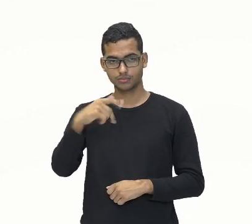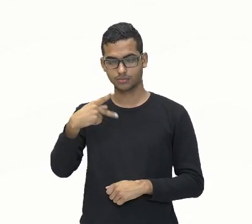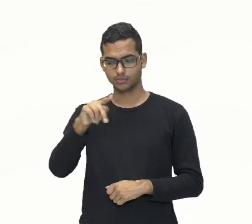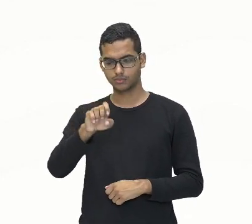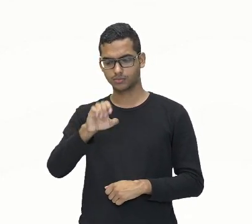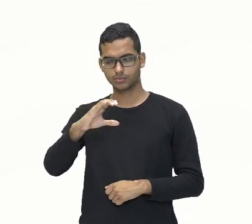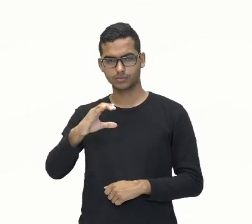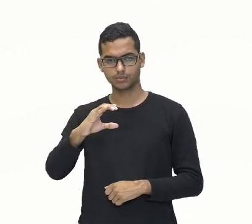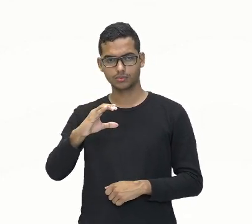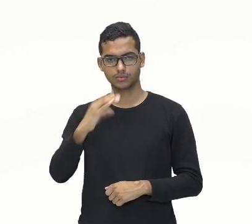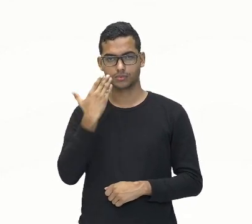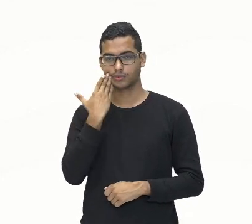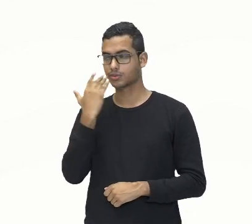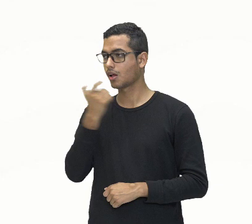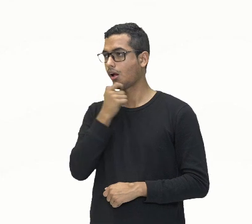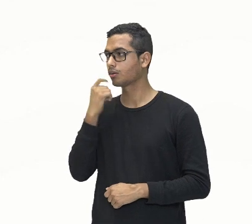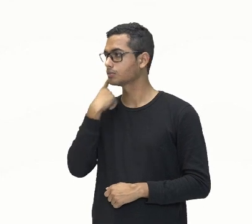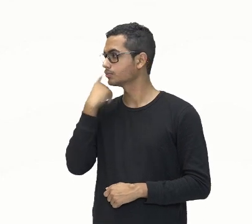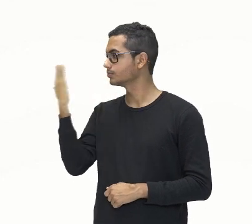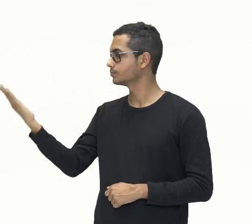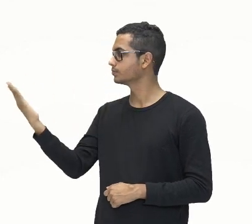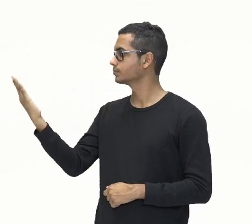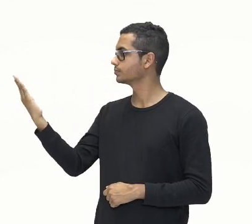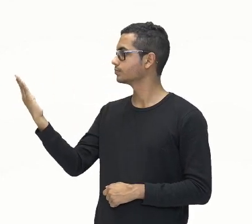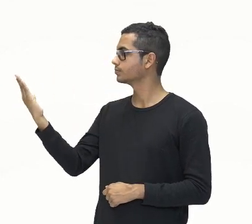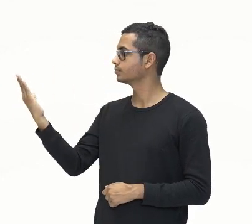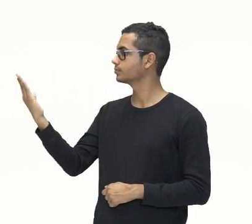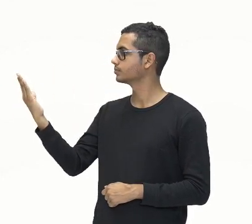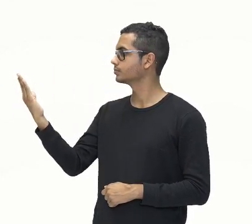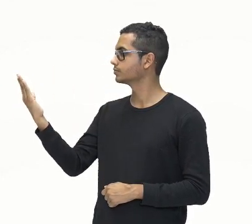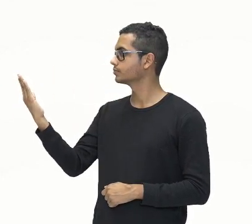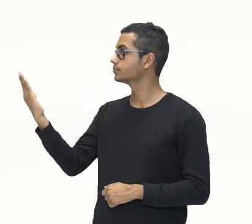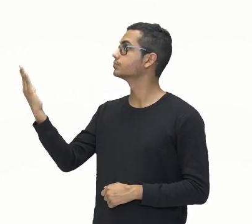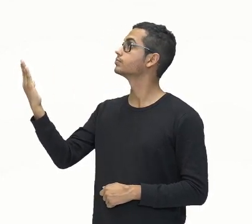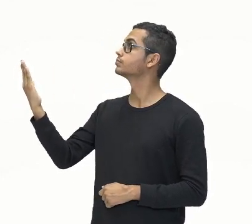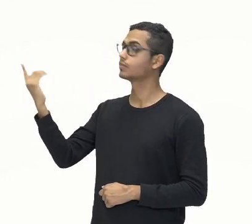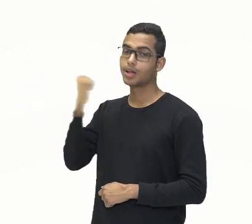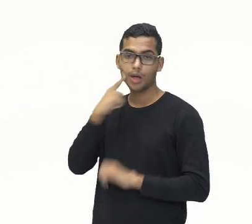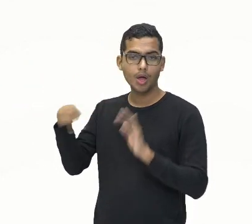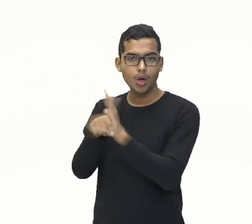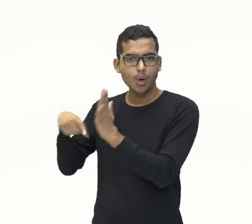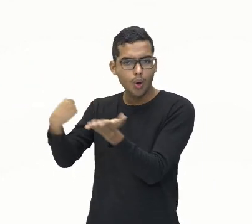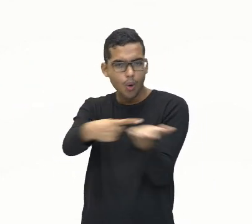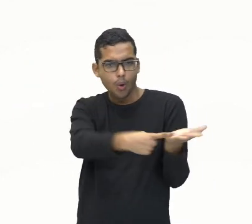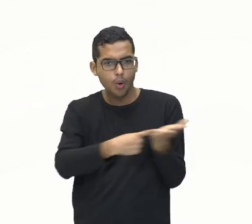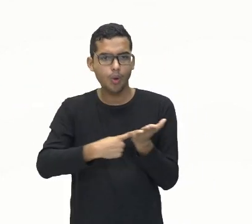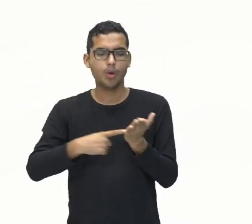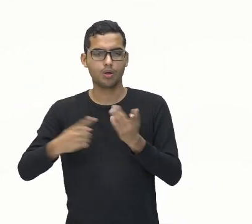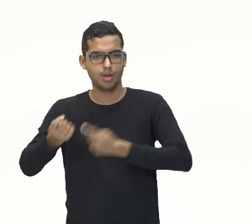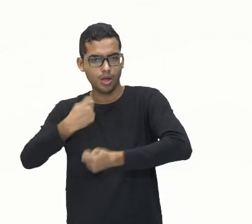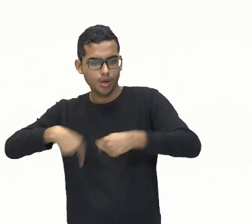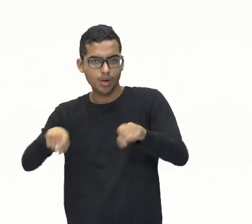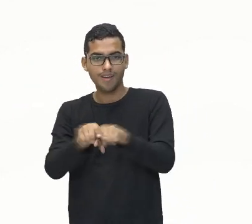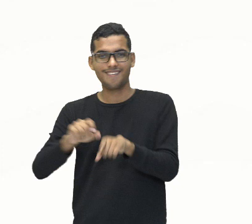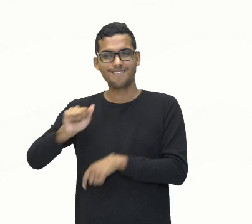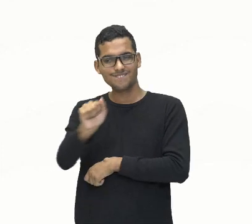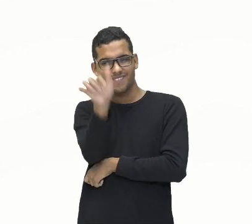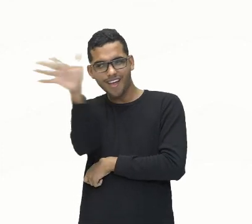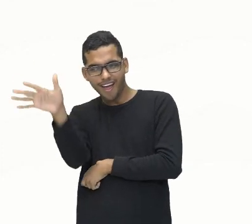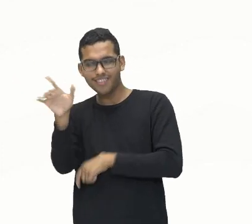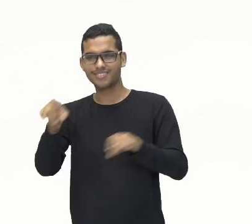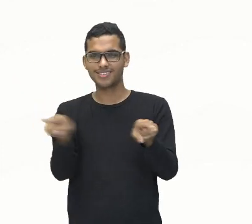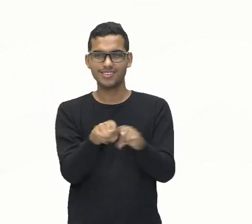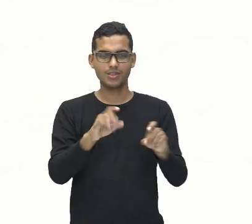inglês, Asia Pacific Economic Cooperation, tá? Que é a cooperação econômica Ásia-Pacífico. Vejam